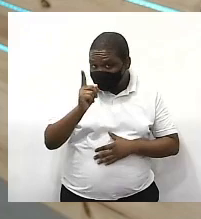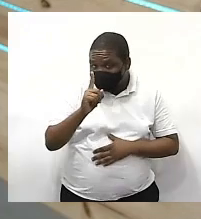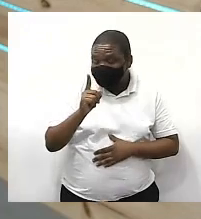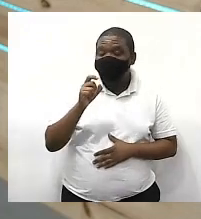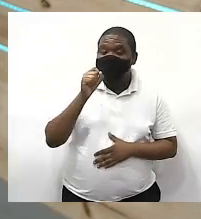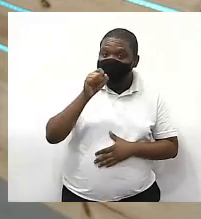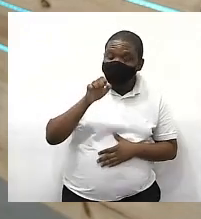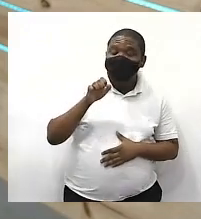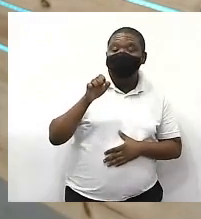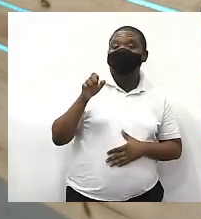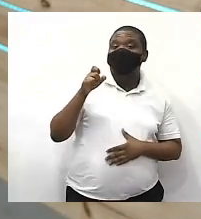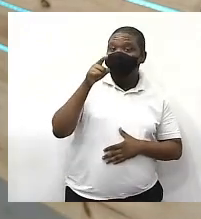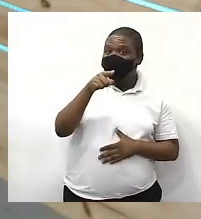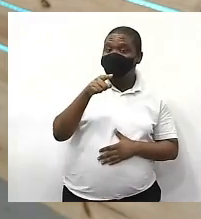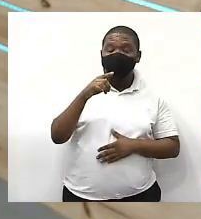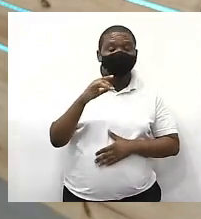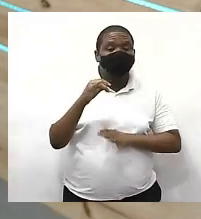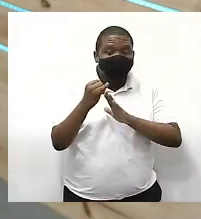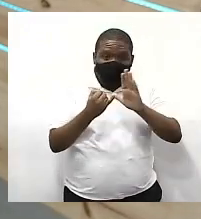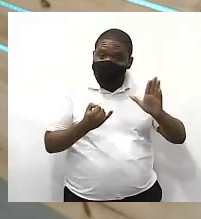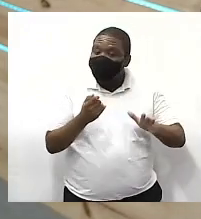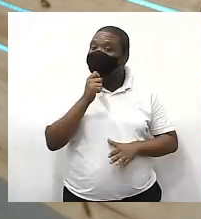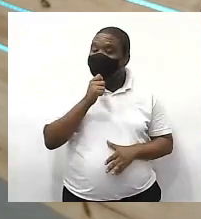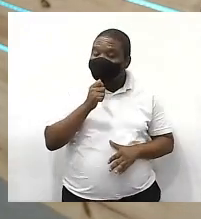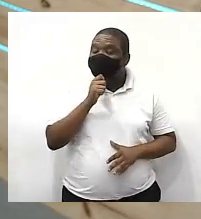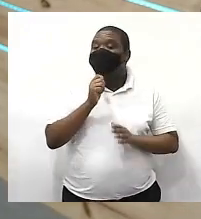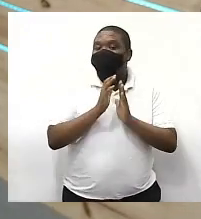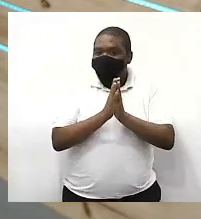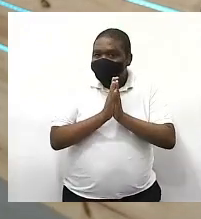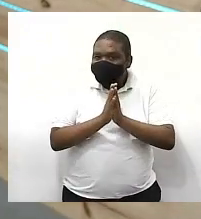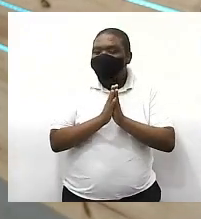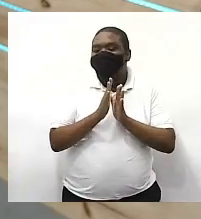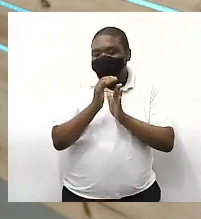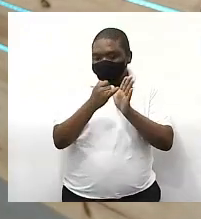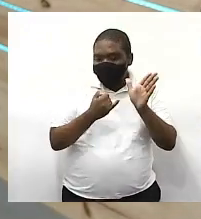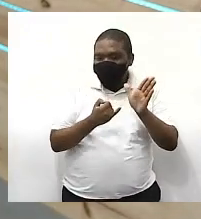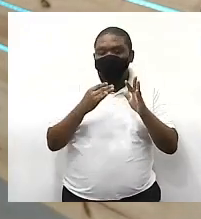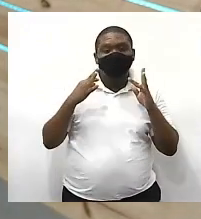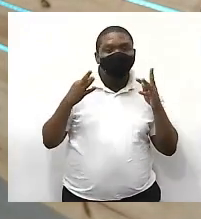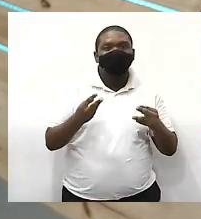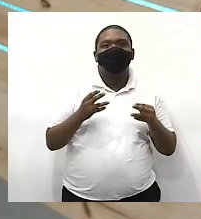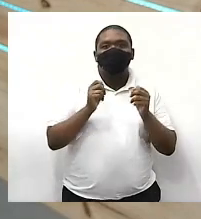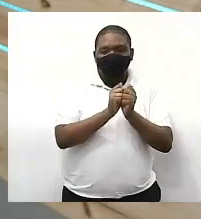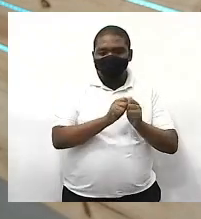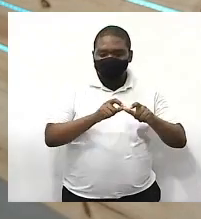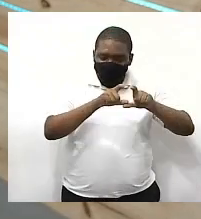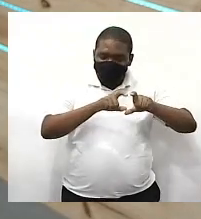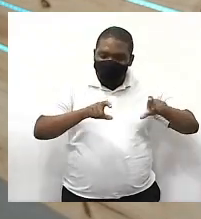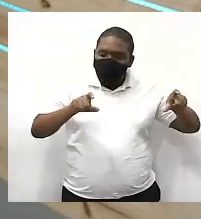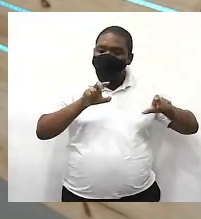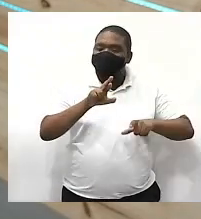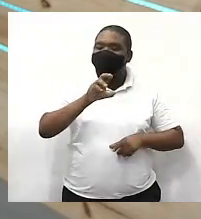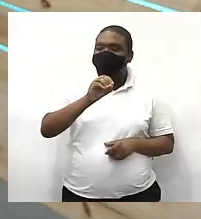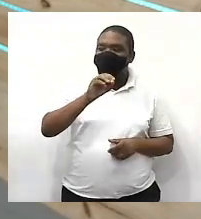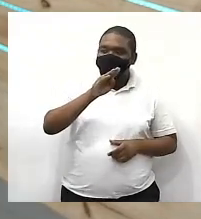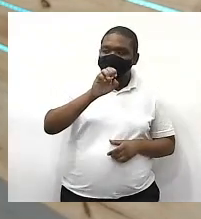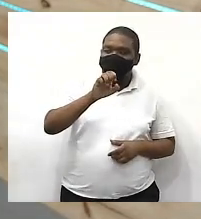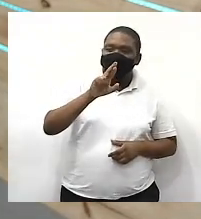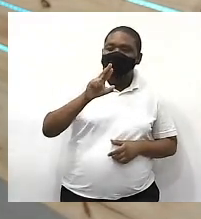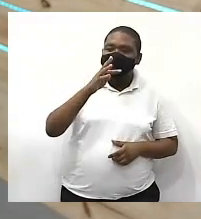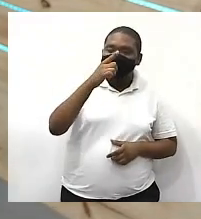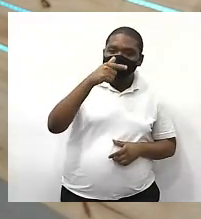se você não estiver inscrito, se inscreve aí Robertão da transmissão, tudo junto sem acento, lá no nosso